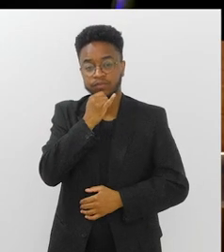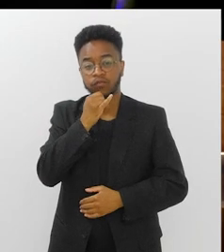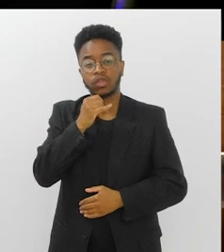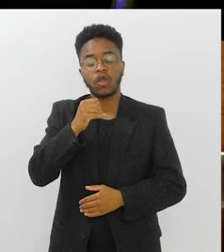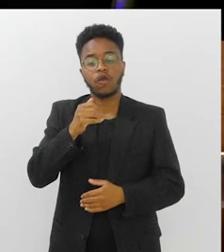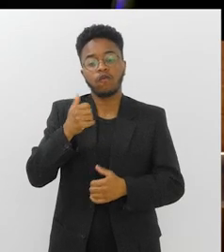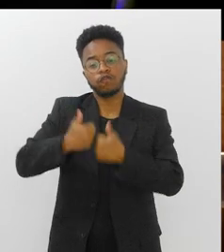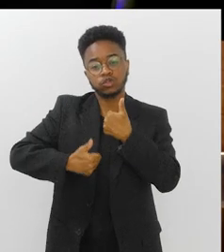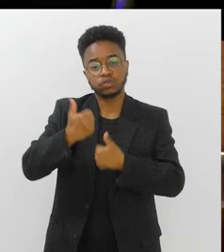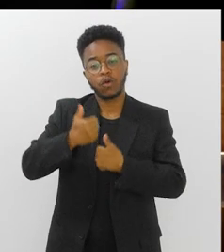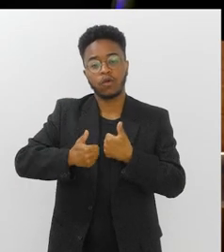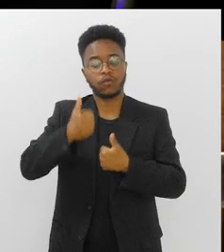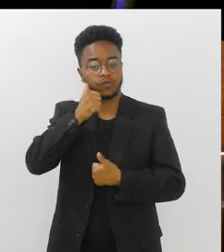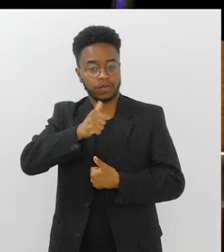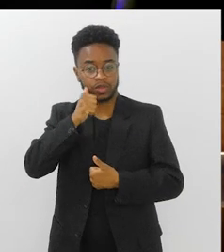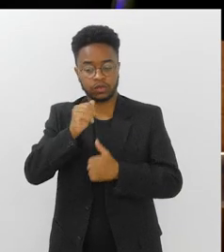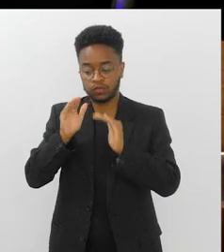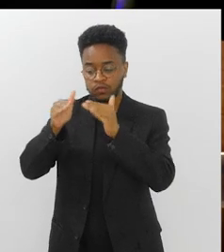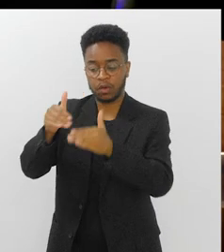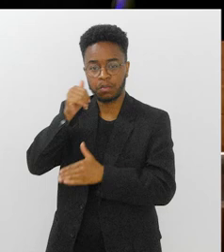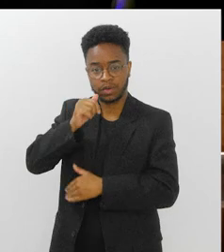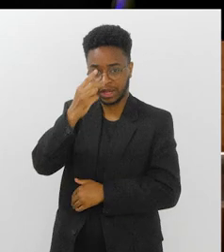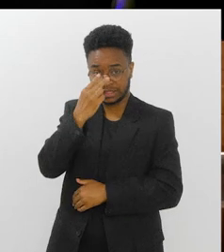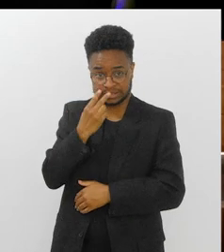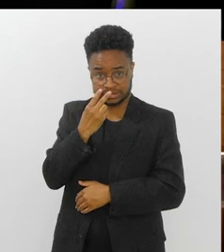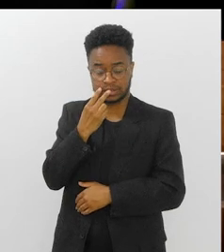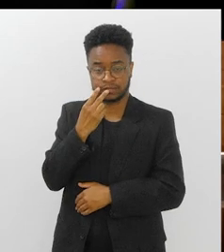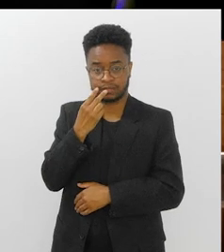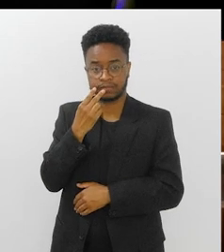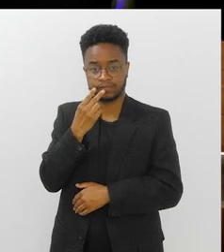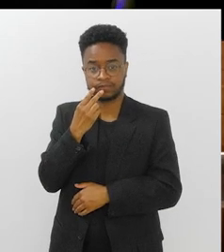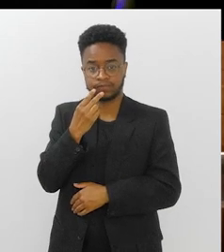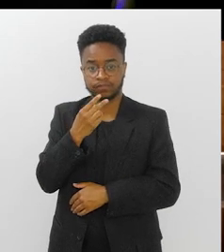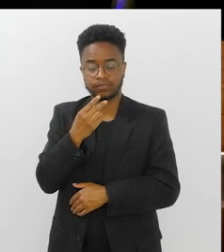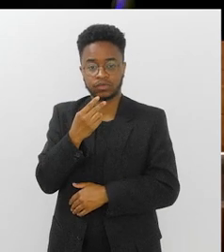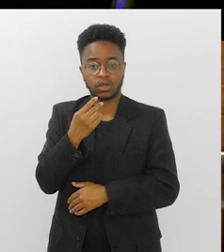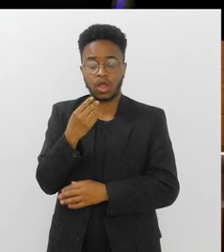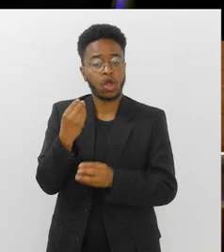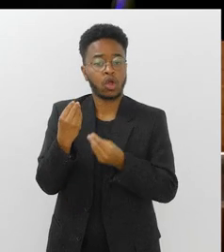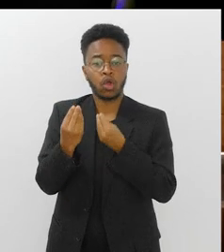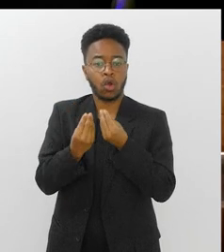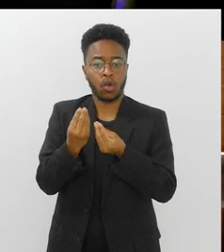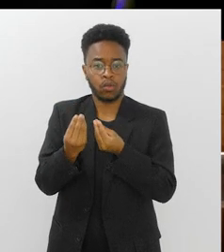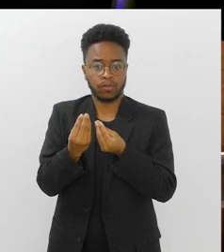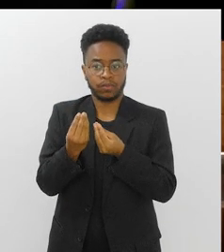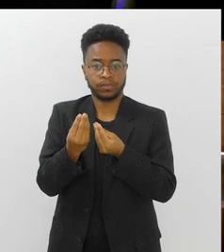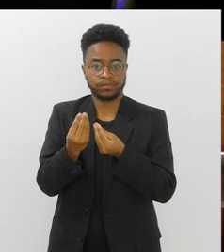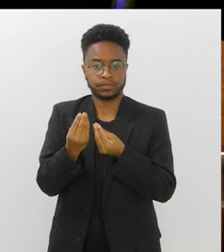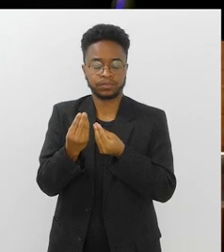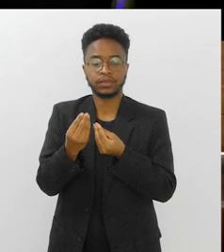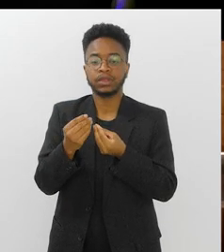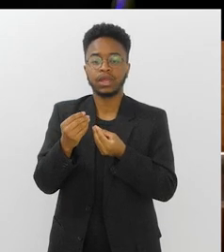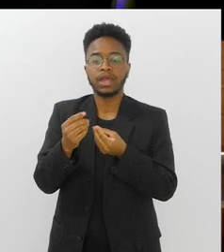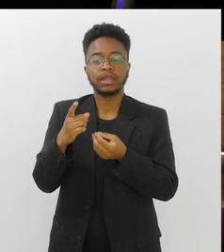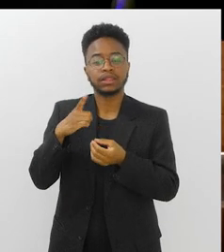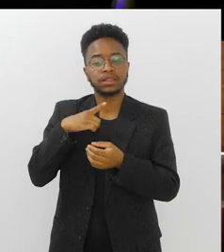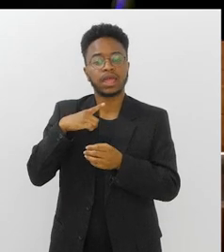exemplo no futebol feminino para mulheres cegas eh ele ele ele tá sendo